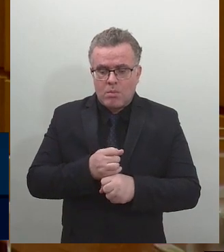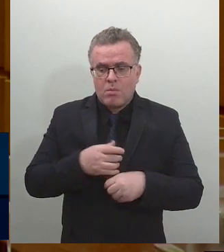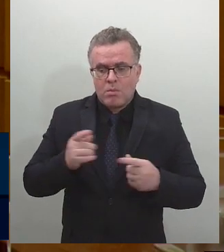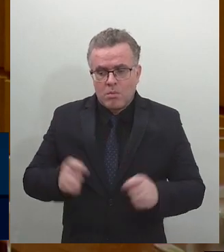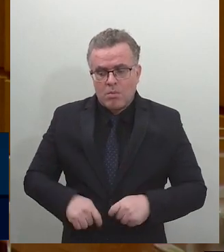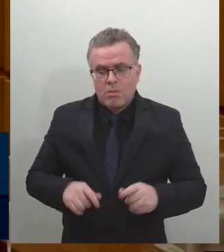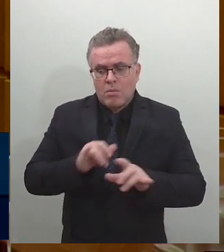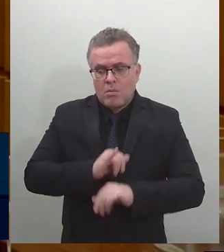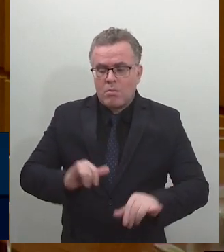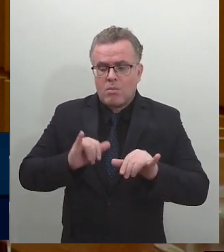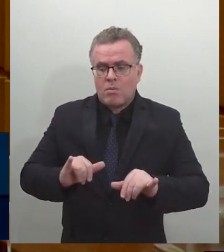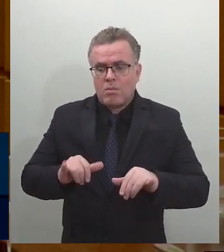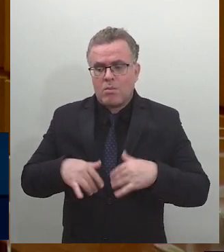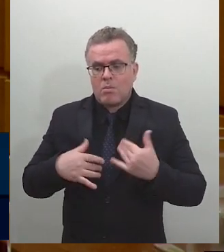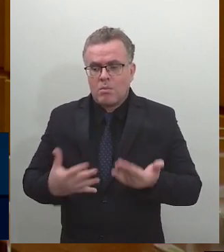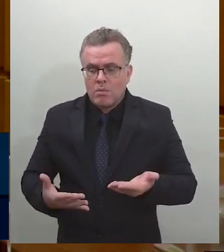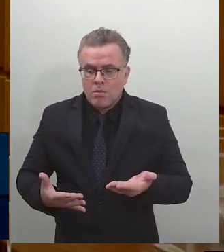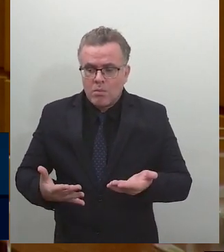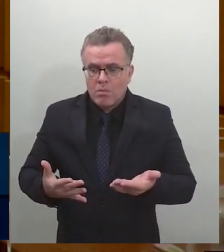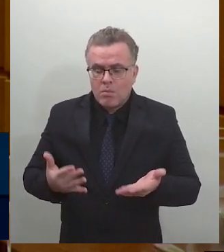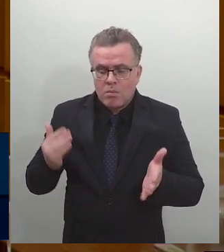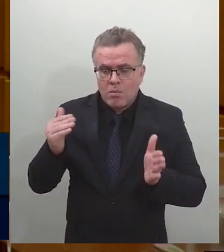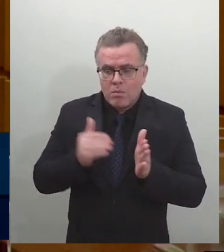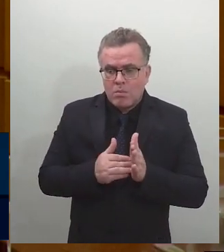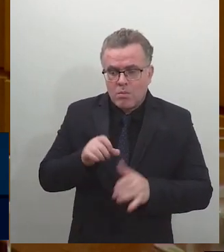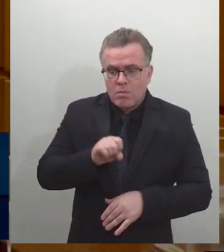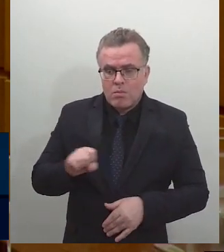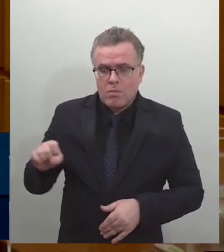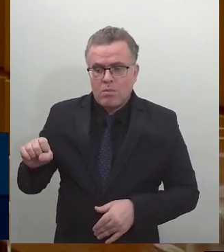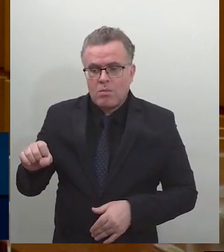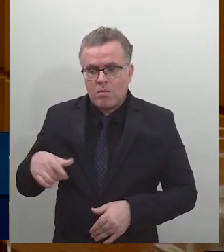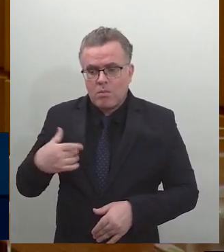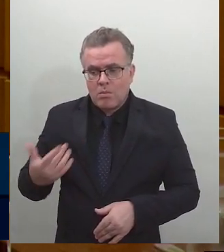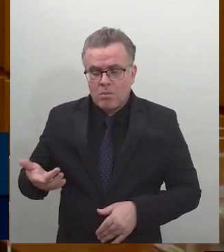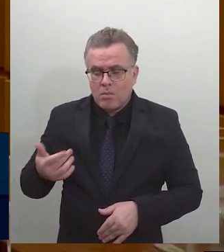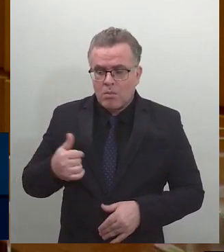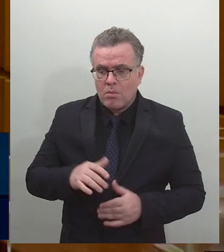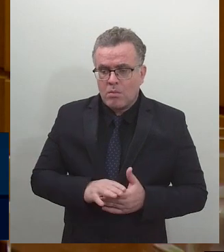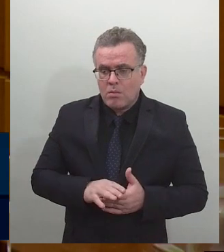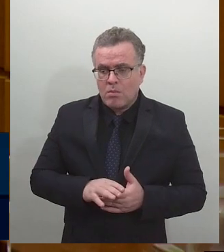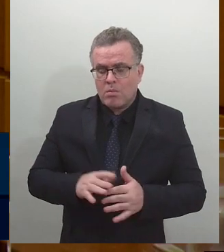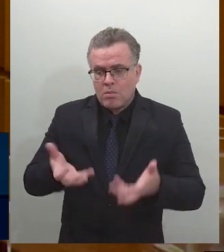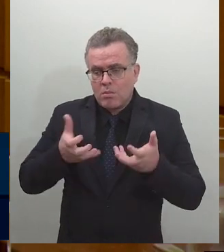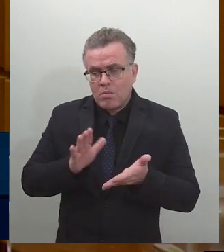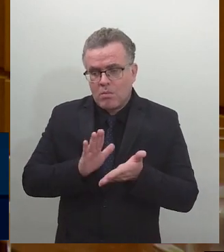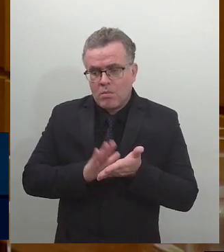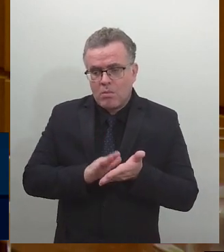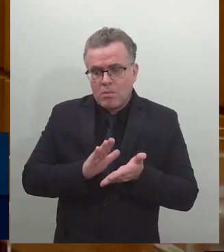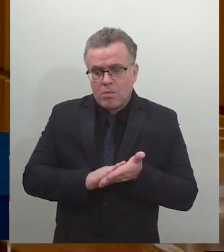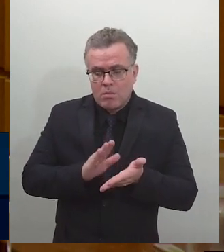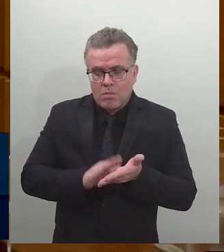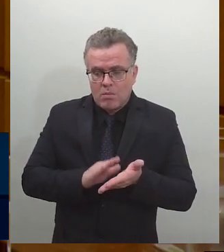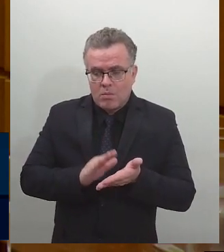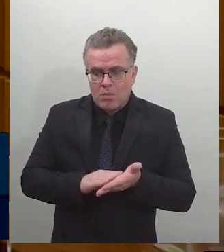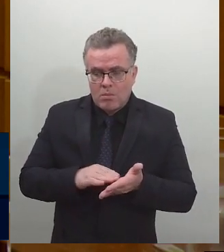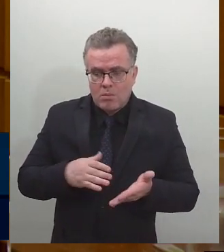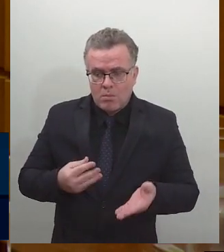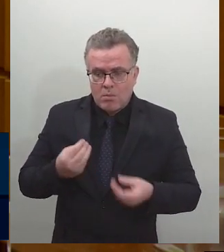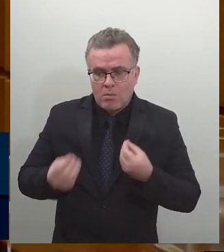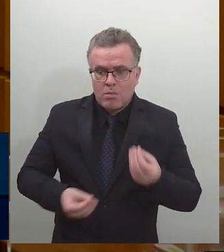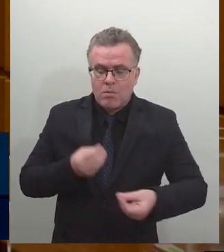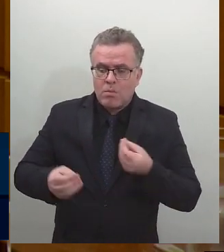semestre. E também quero aqui parabenizar Iane Dutra, que ela é de Carira e no dia de ontem ela